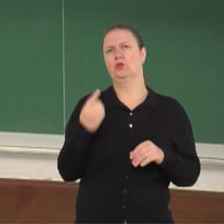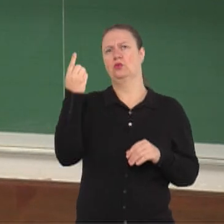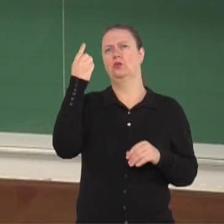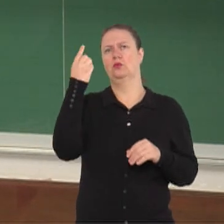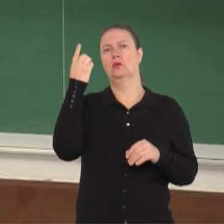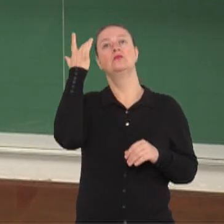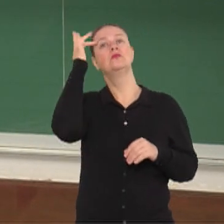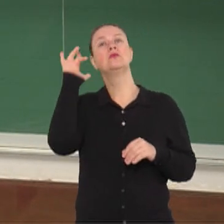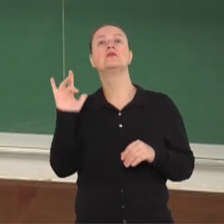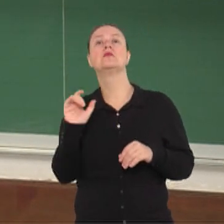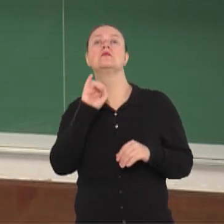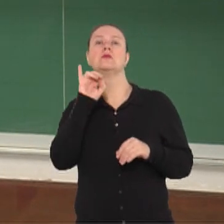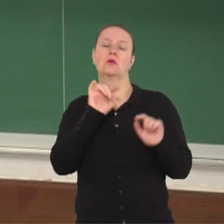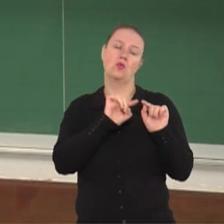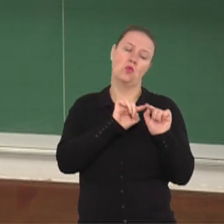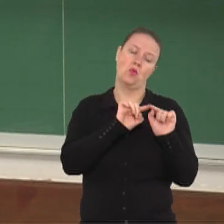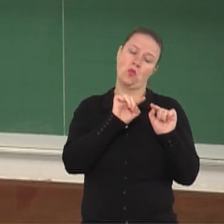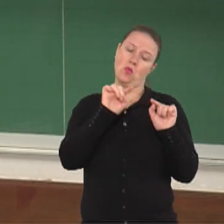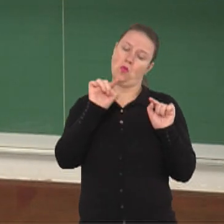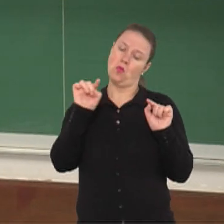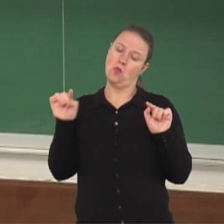ou se ela já está descendo.